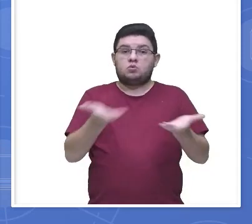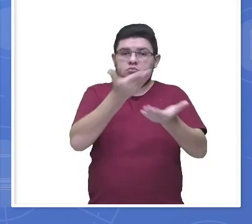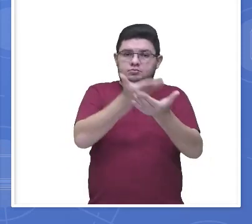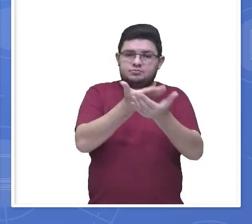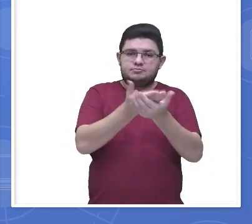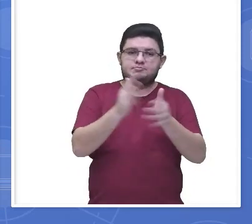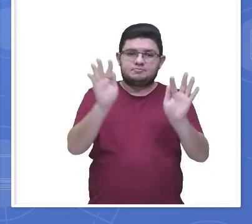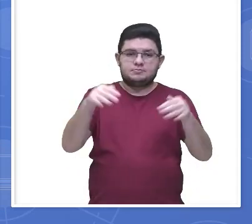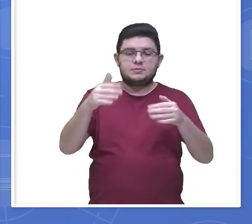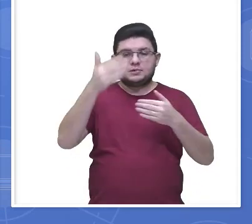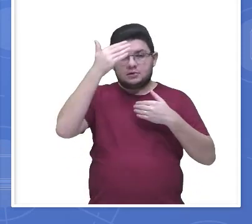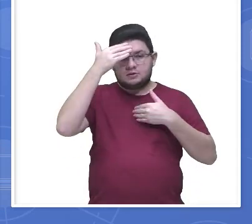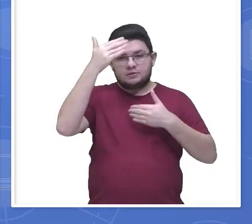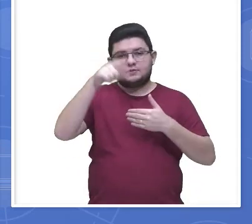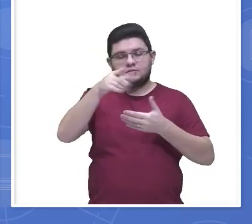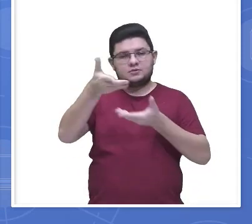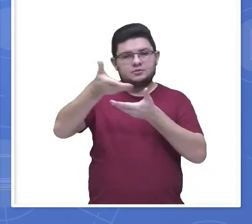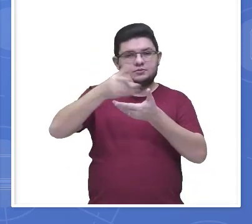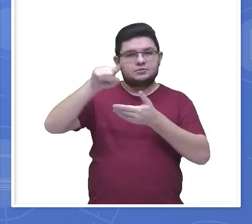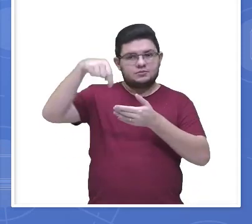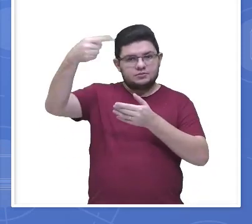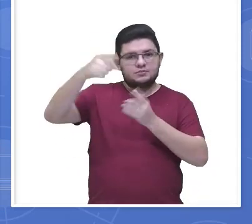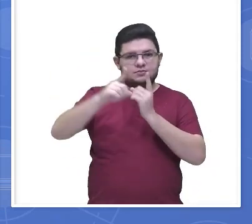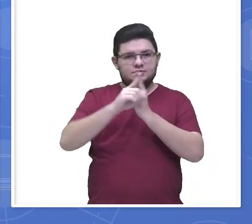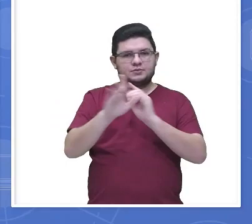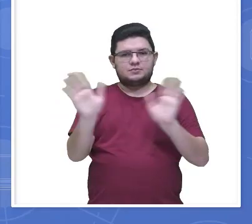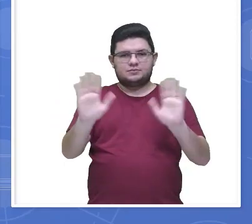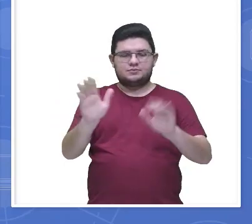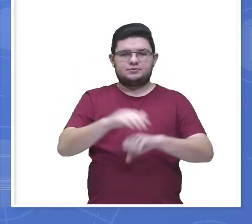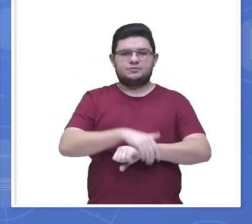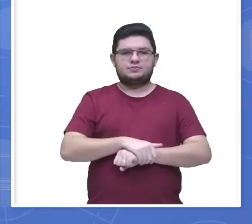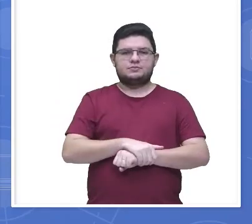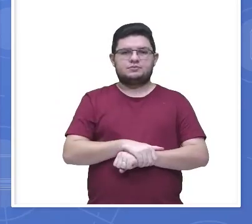participação de vocês. Na próxima aula, a gente se encontra de novo. Até lá!